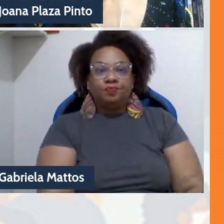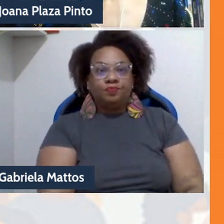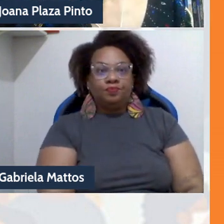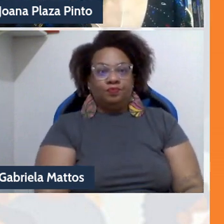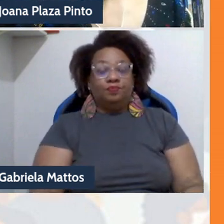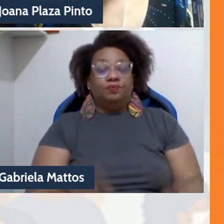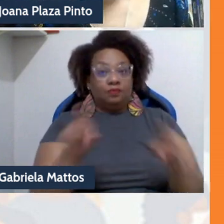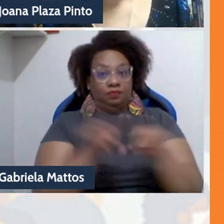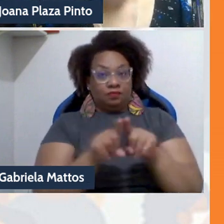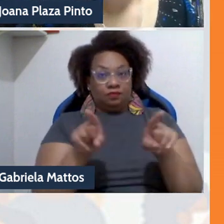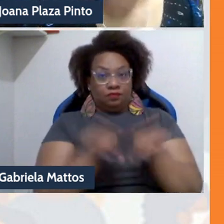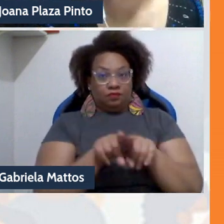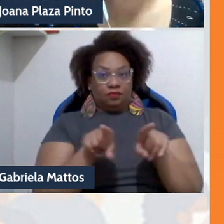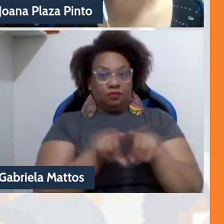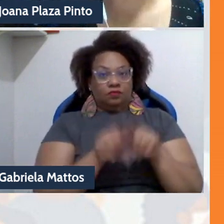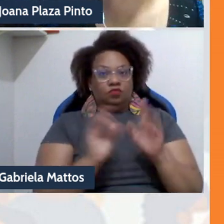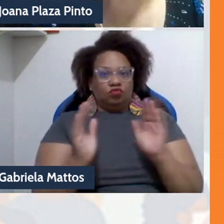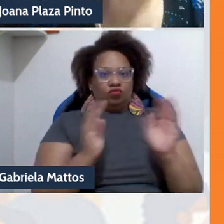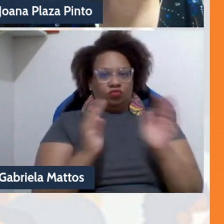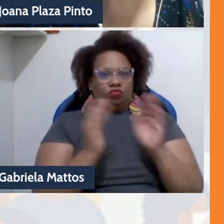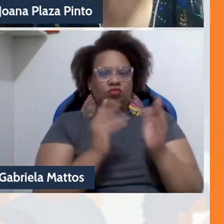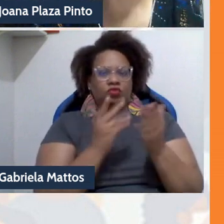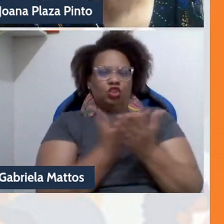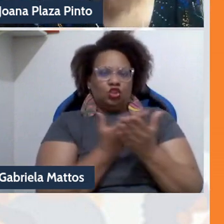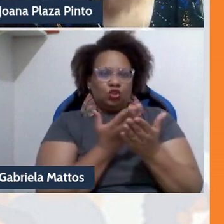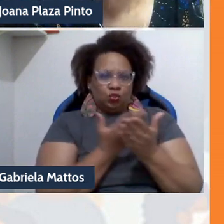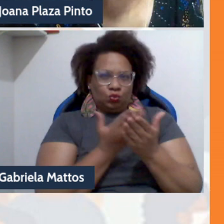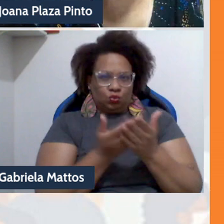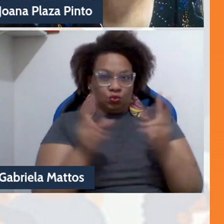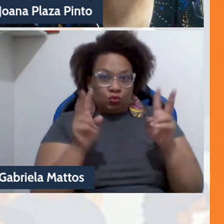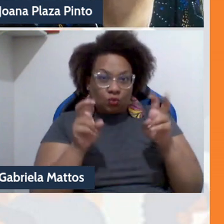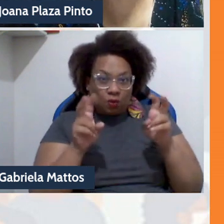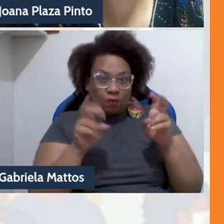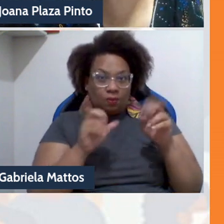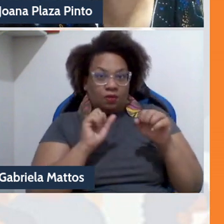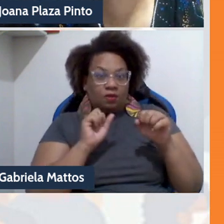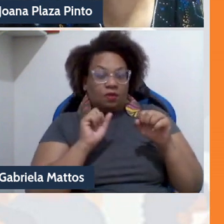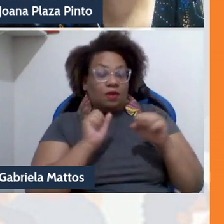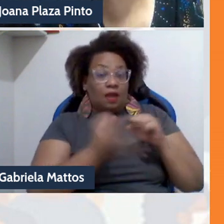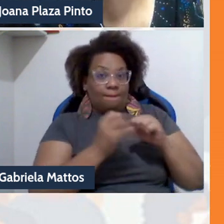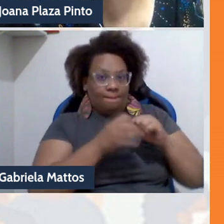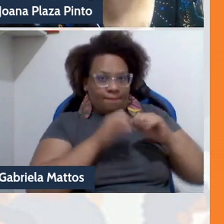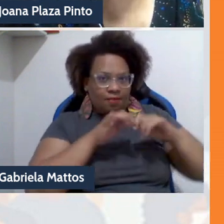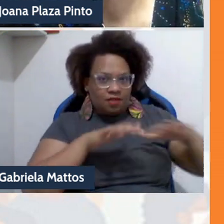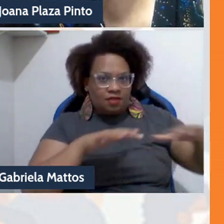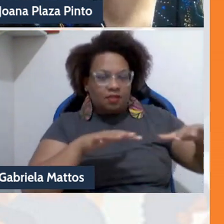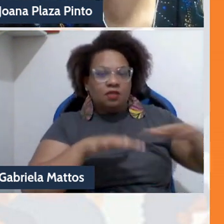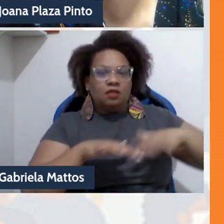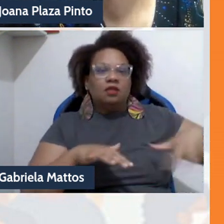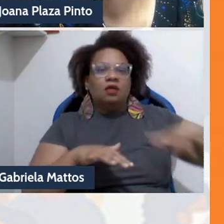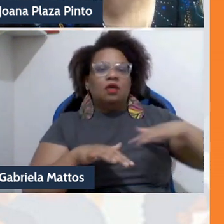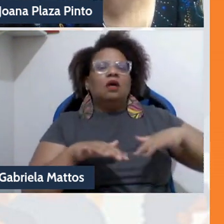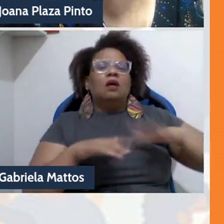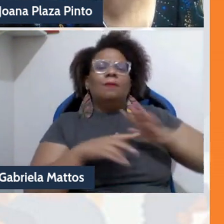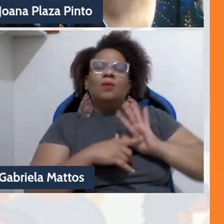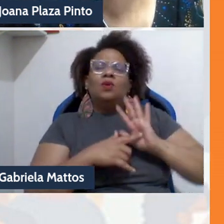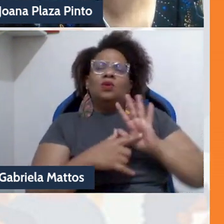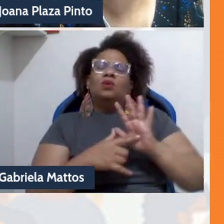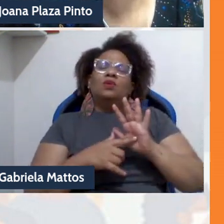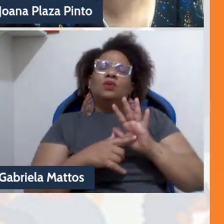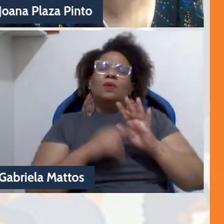durante os estudos aí sobre a pandemia, eles mostraram que houve um sobrepeso